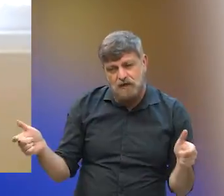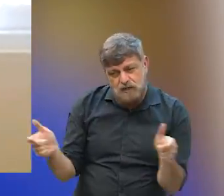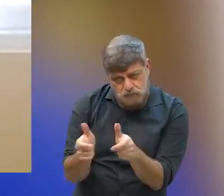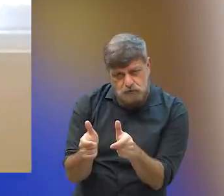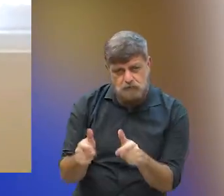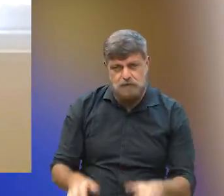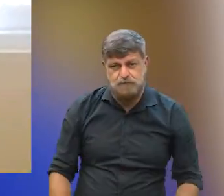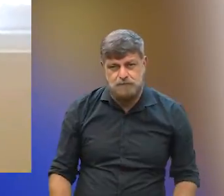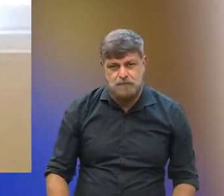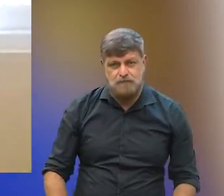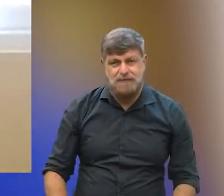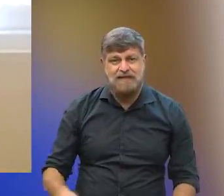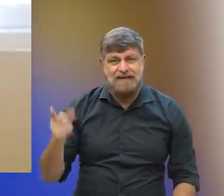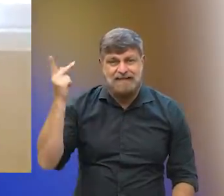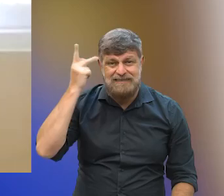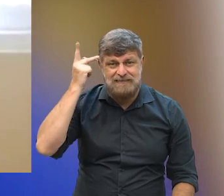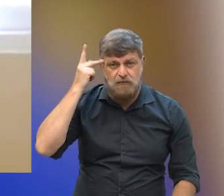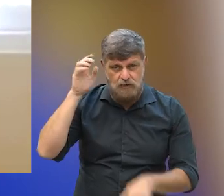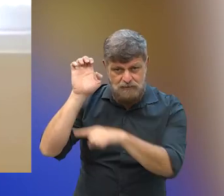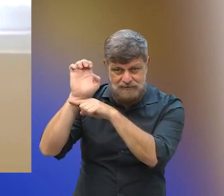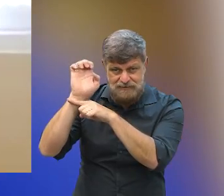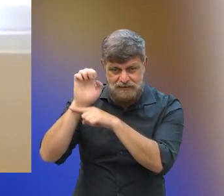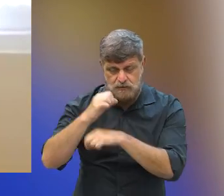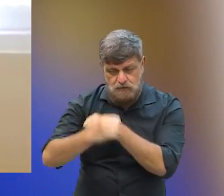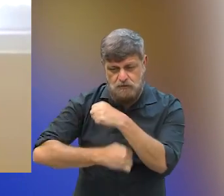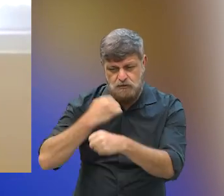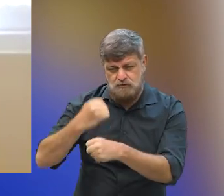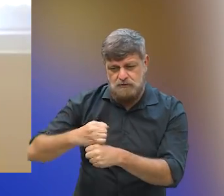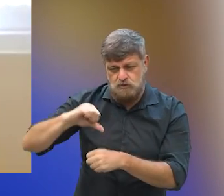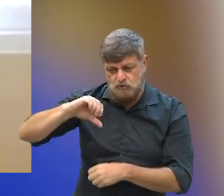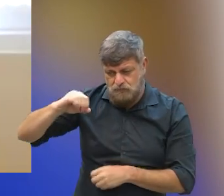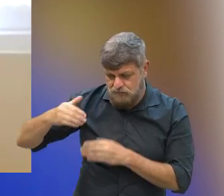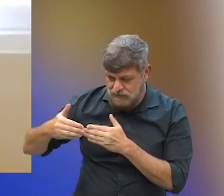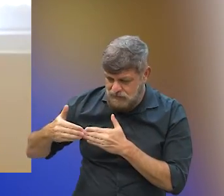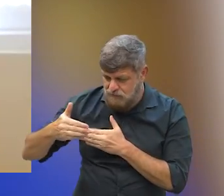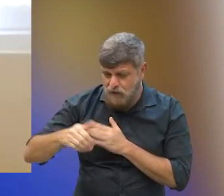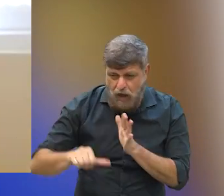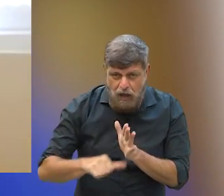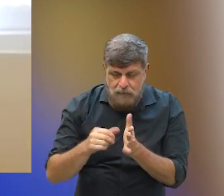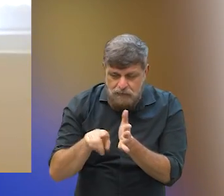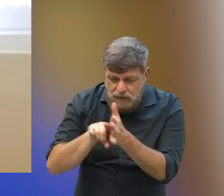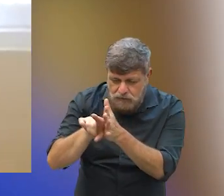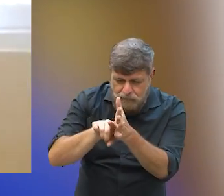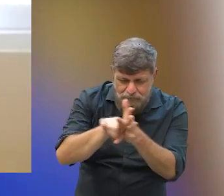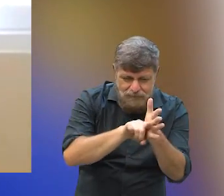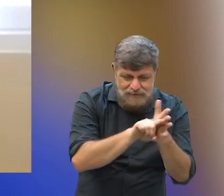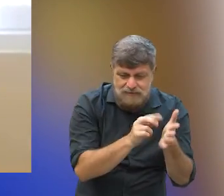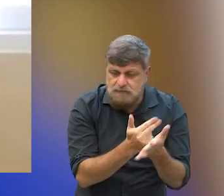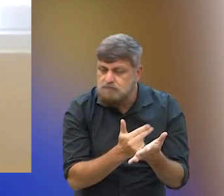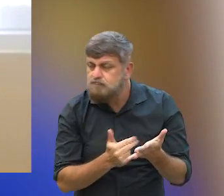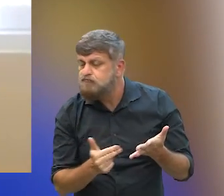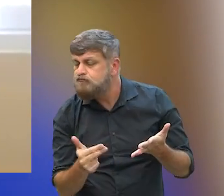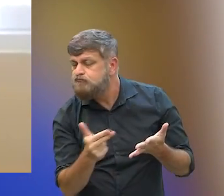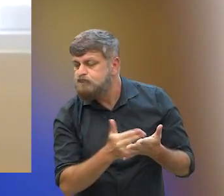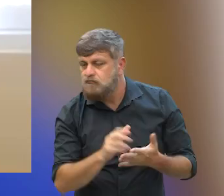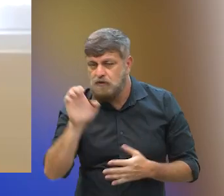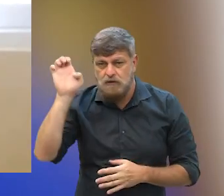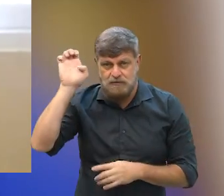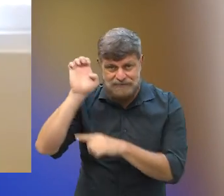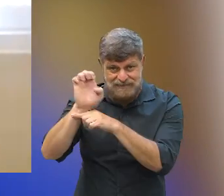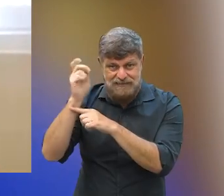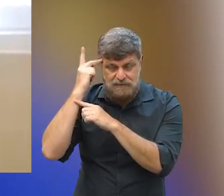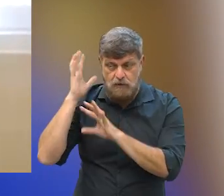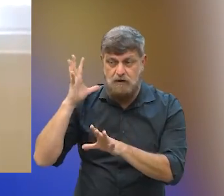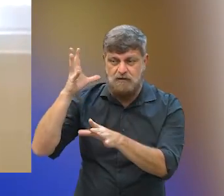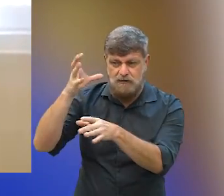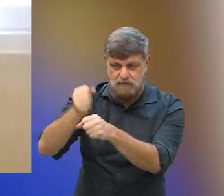Paulo, desde a década de 90, que foi o primeiro mapeamento que nós fizemos do estado inteiro, até